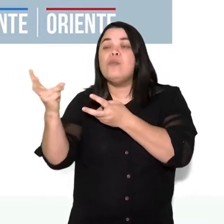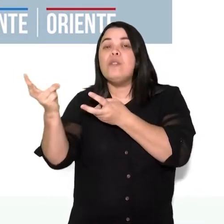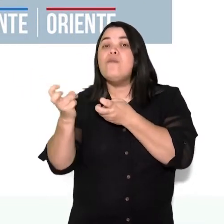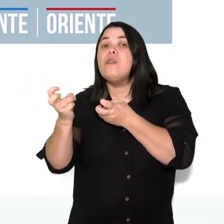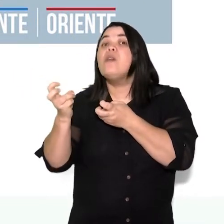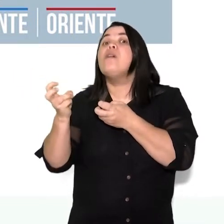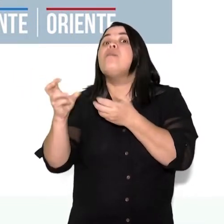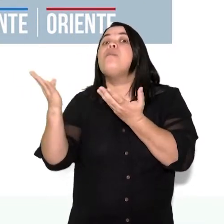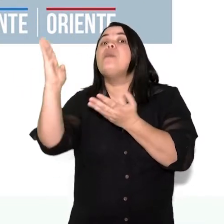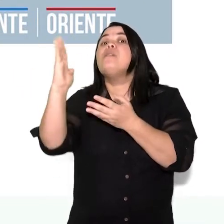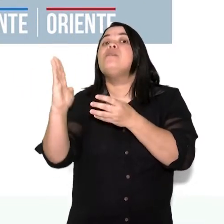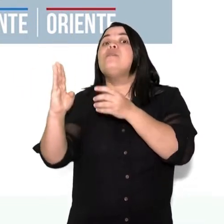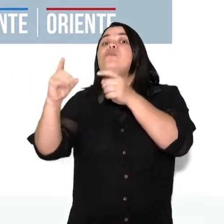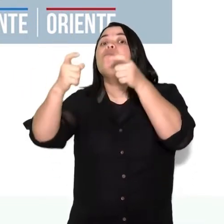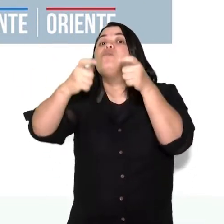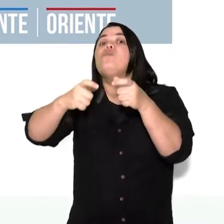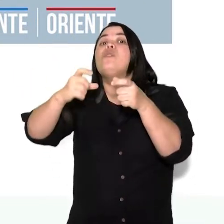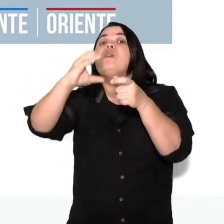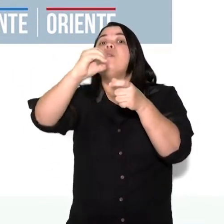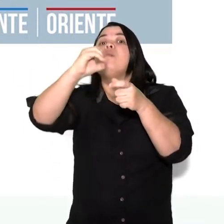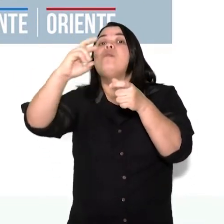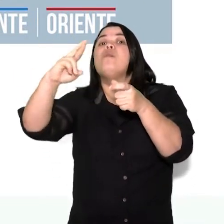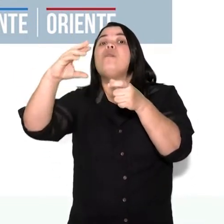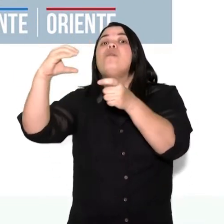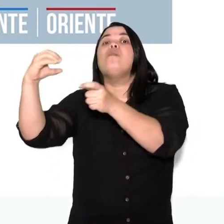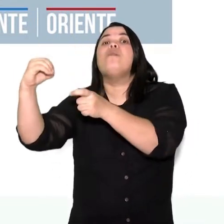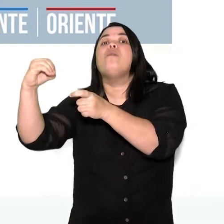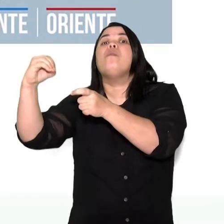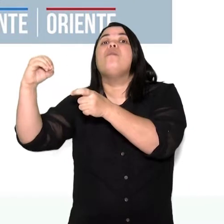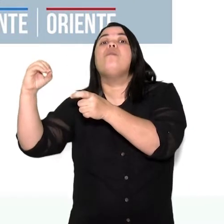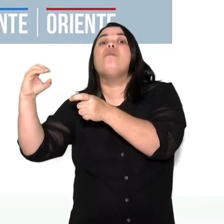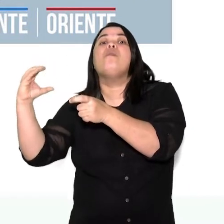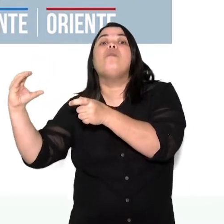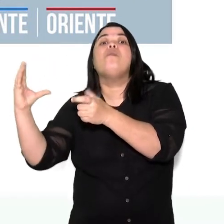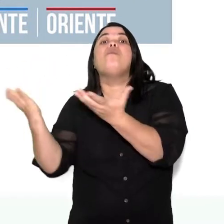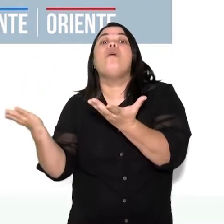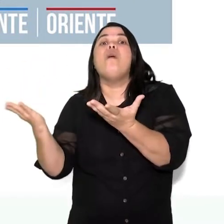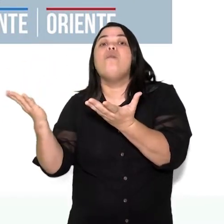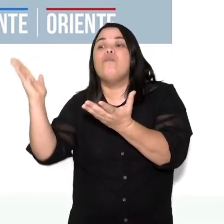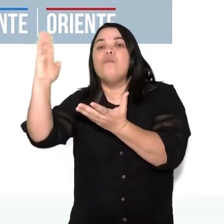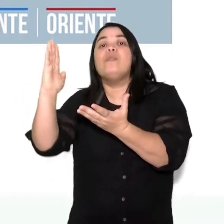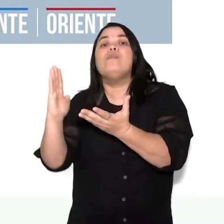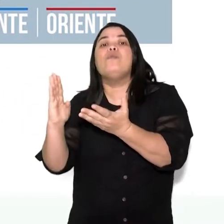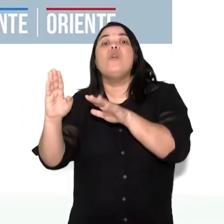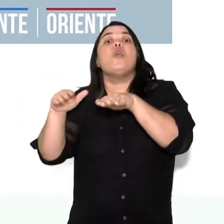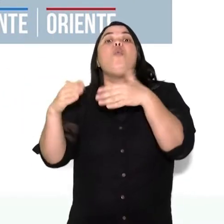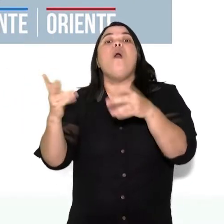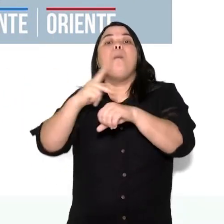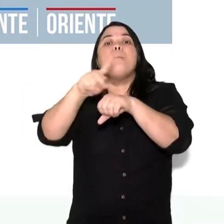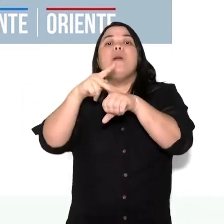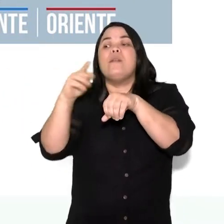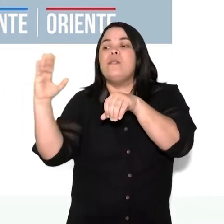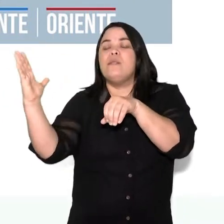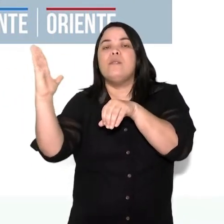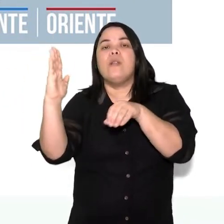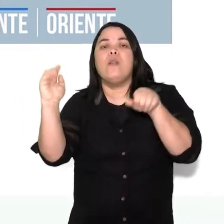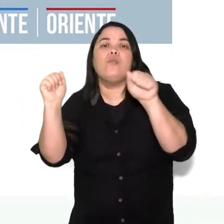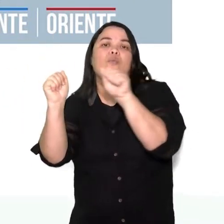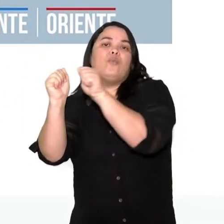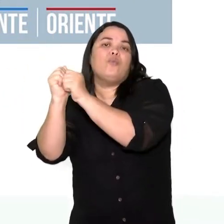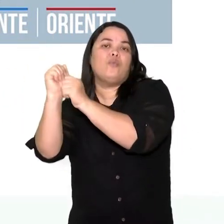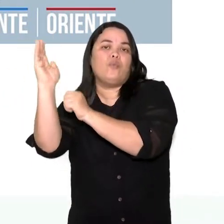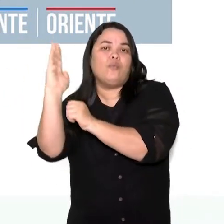Oriente? Quais são os continentes e países que estão na mesma condição que o Brasil? Em seguida, leia atenciosamente o